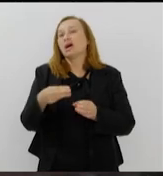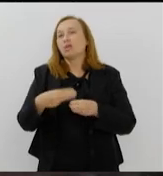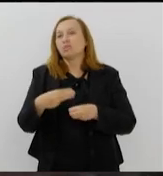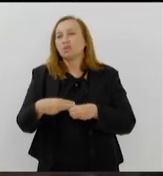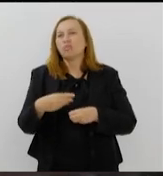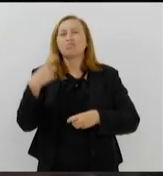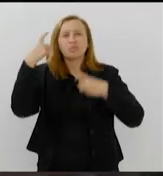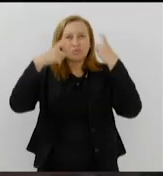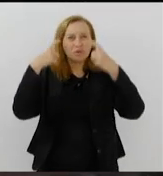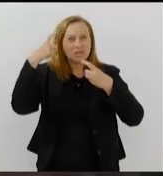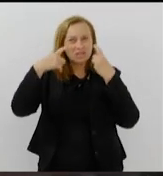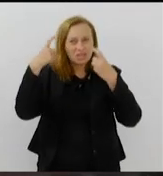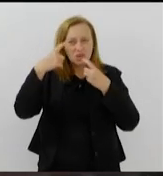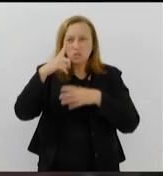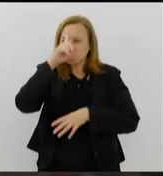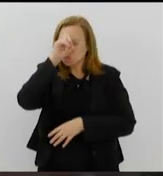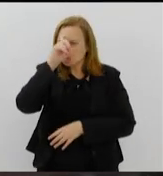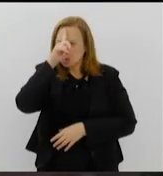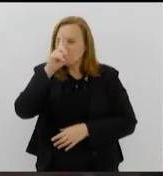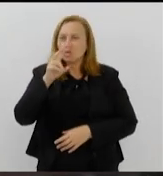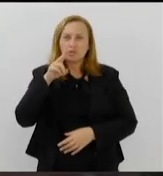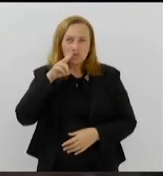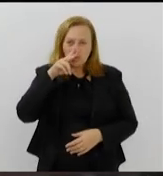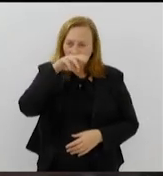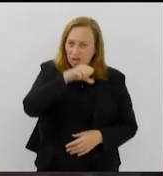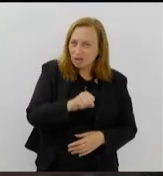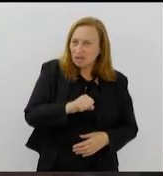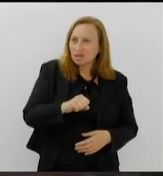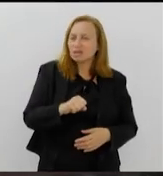hospital ali existente, de fortalecimento